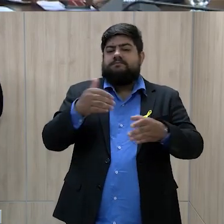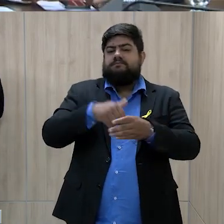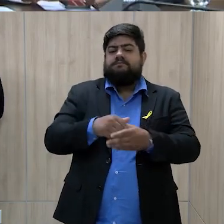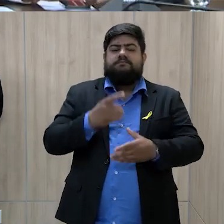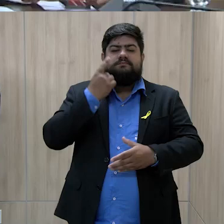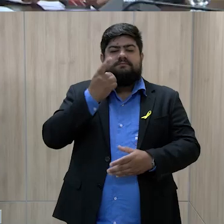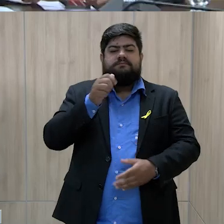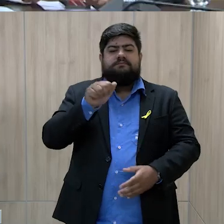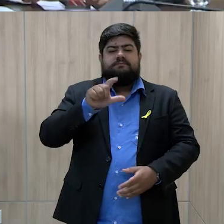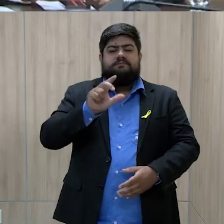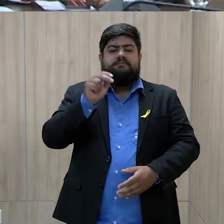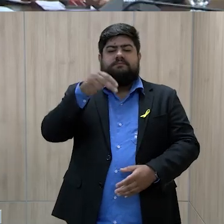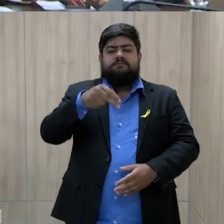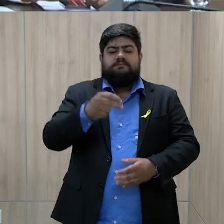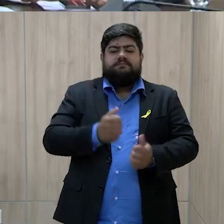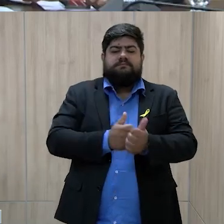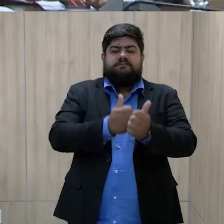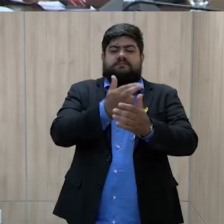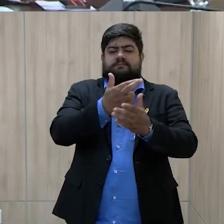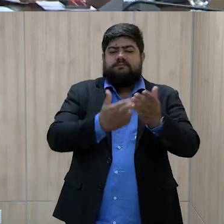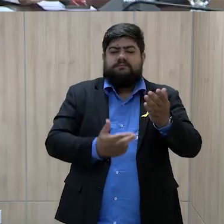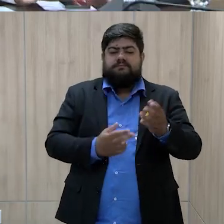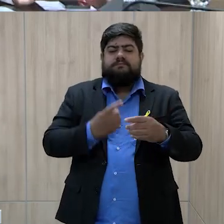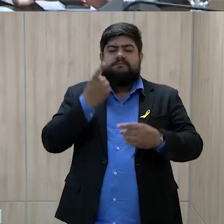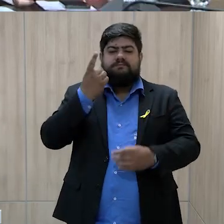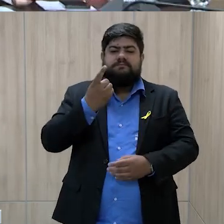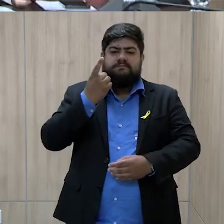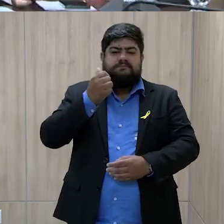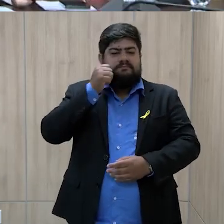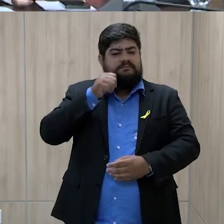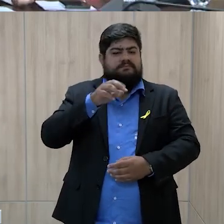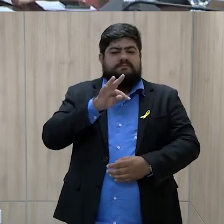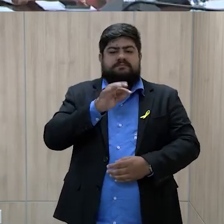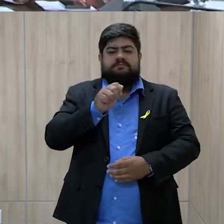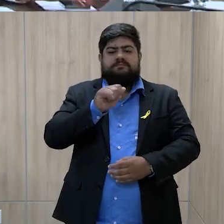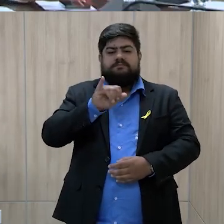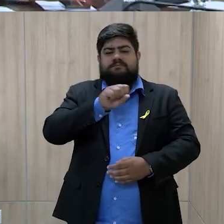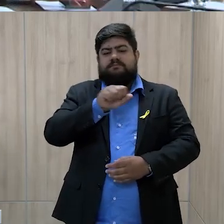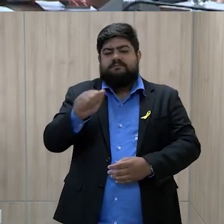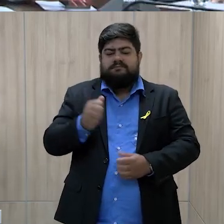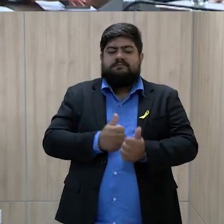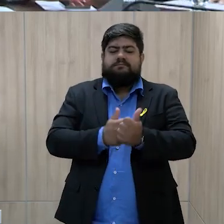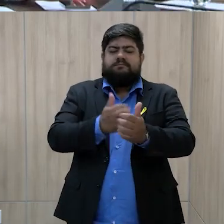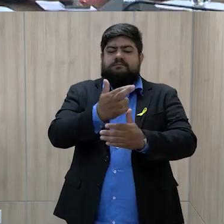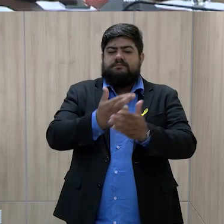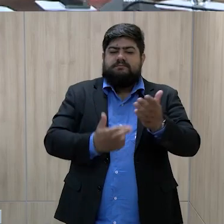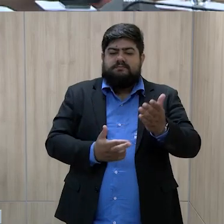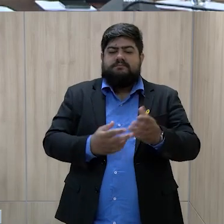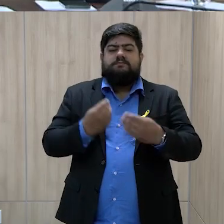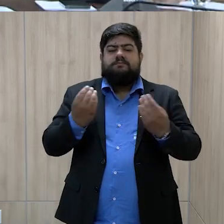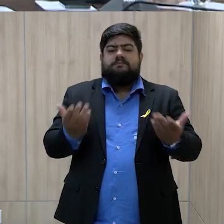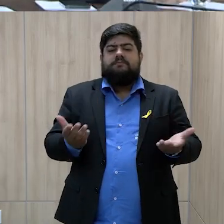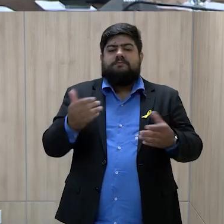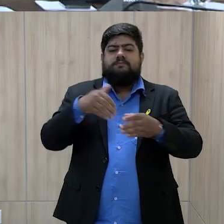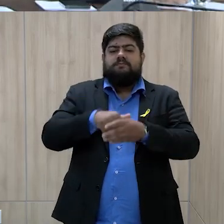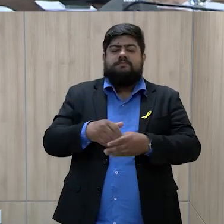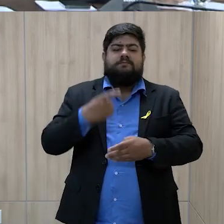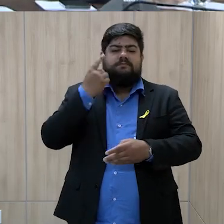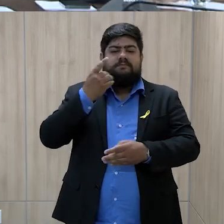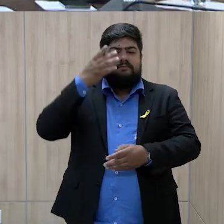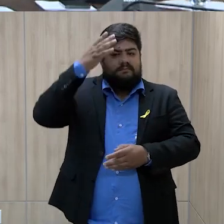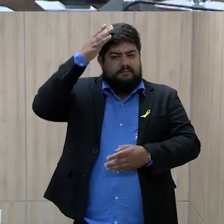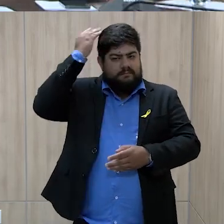como vota Deputado Alan Queiroz com relator como vota deputada Thaíssa com relato